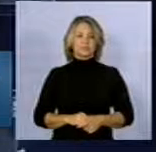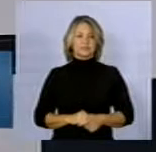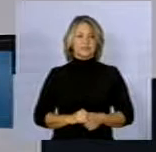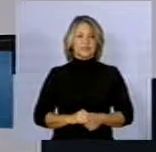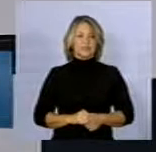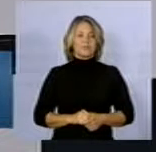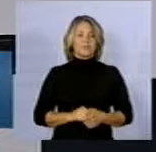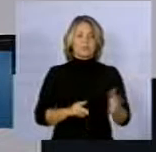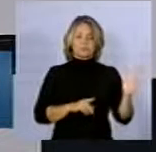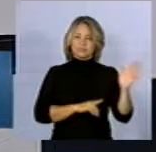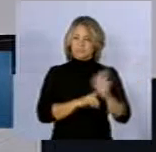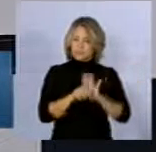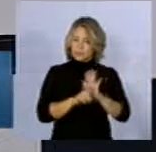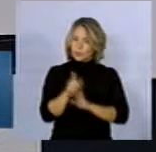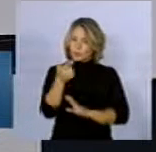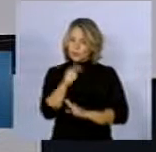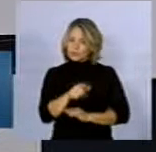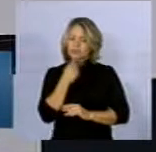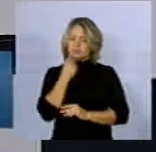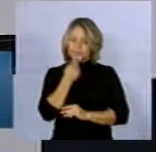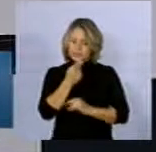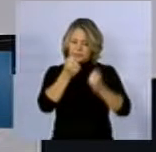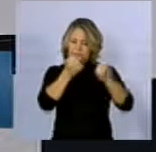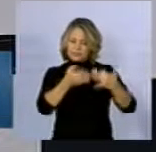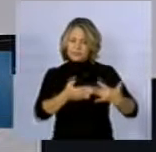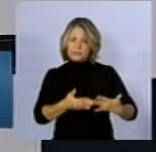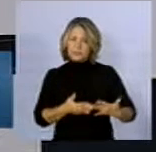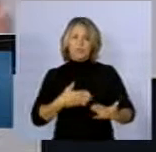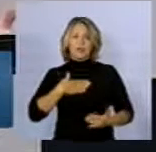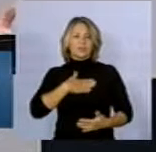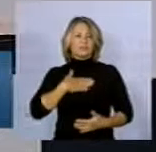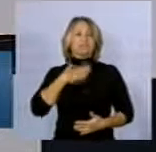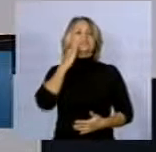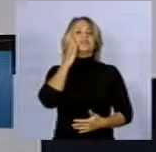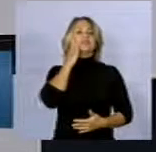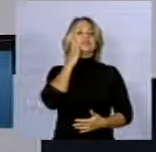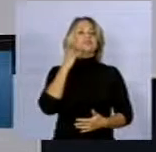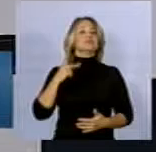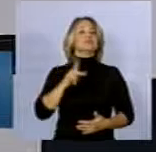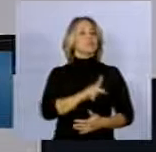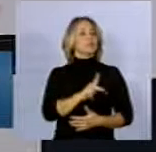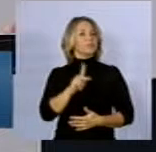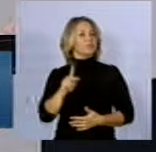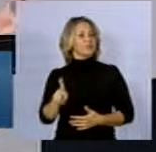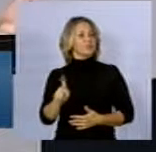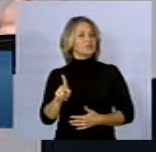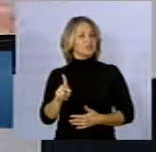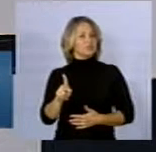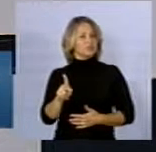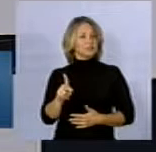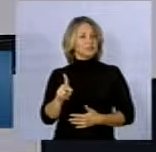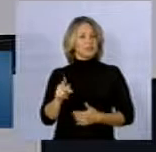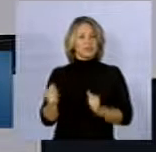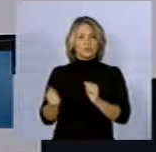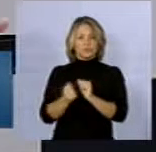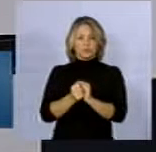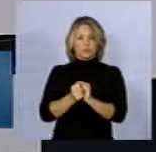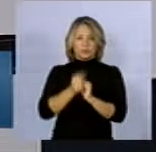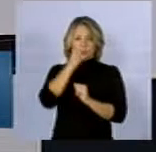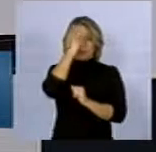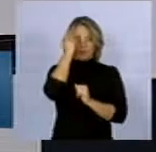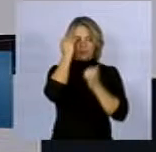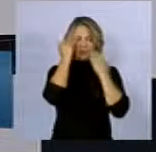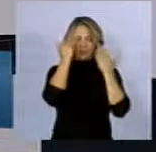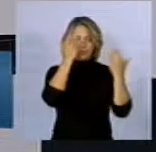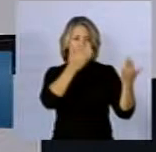na sequência das falas. Eu gostaria de saber... O professor está vindo, o apresentador, que não